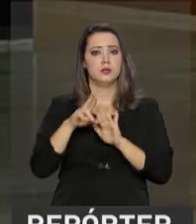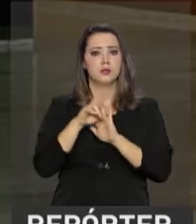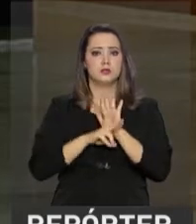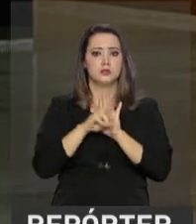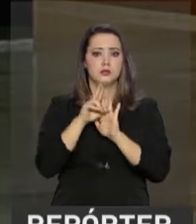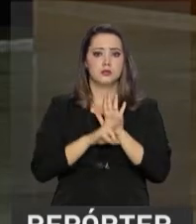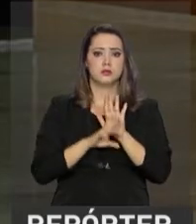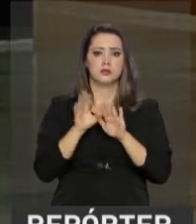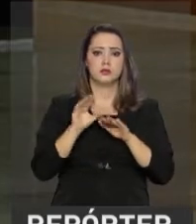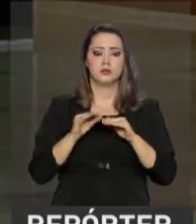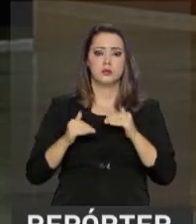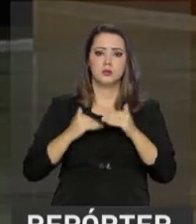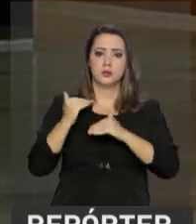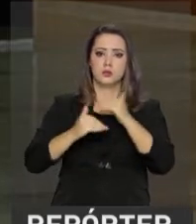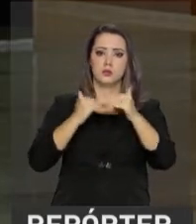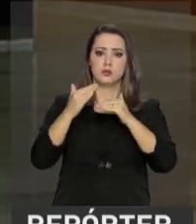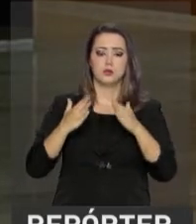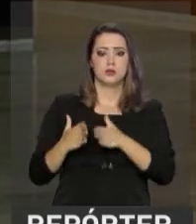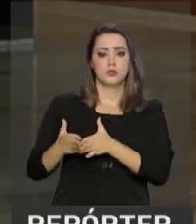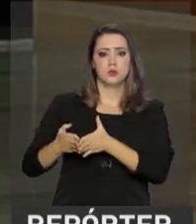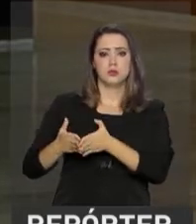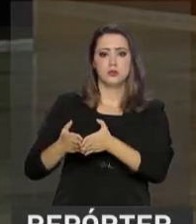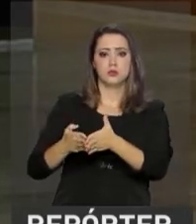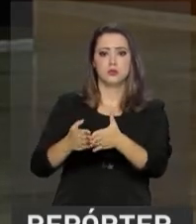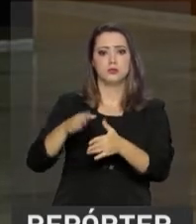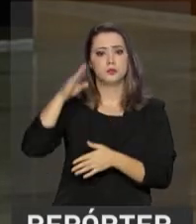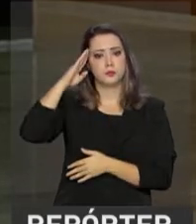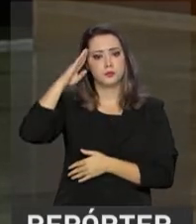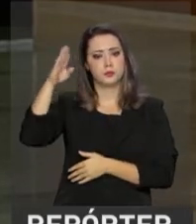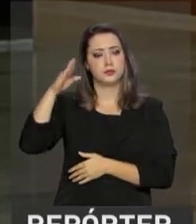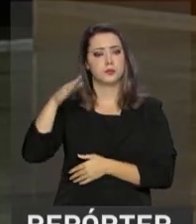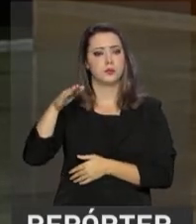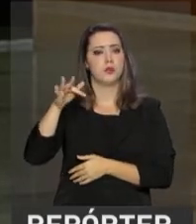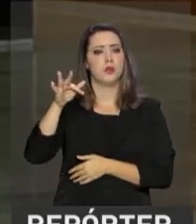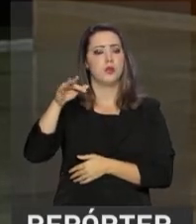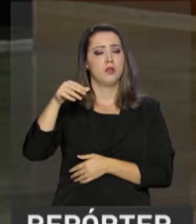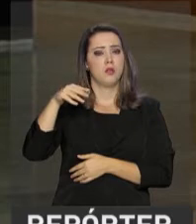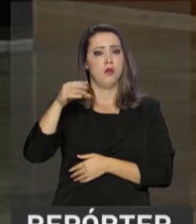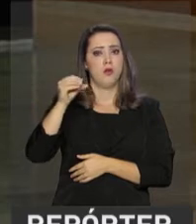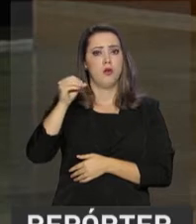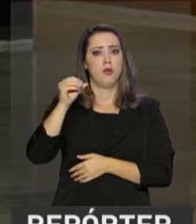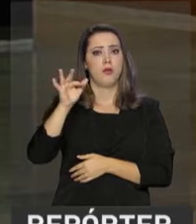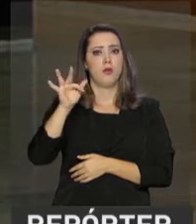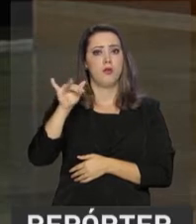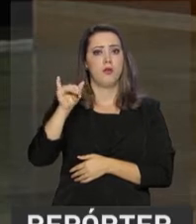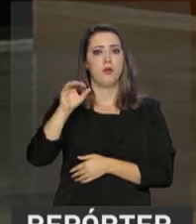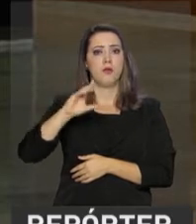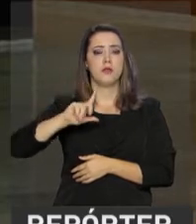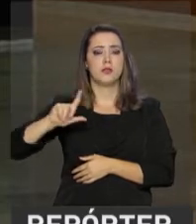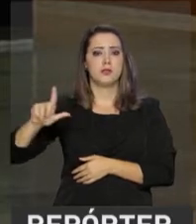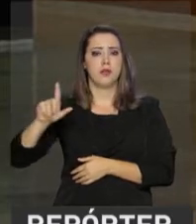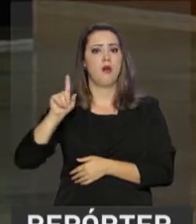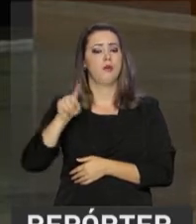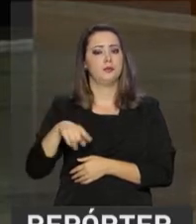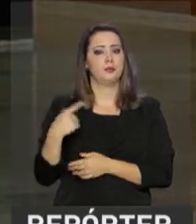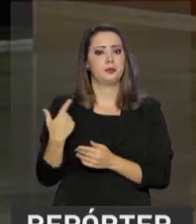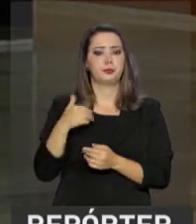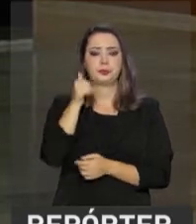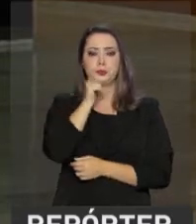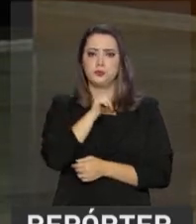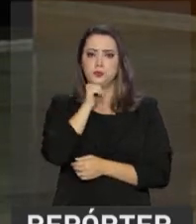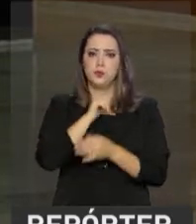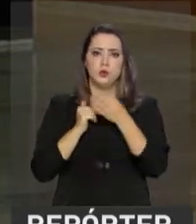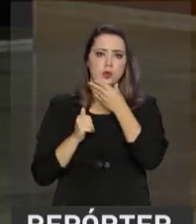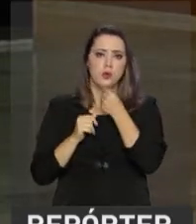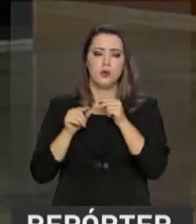de oficiais da marinha o presidente michel temer defendeu que esta igualdade entre homens e